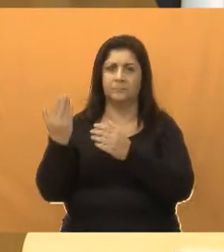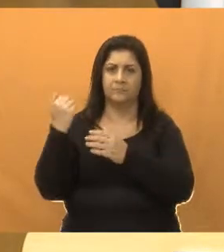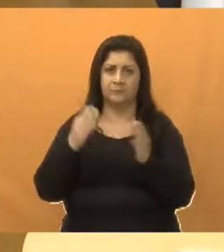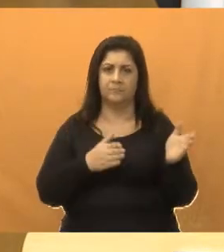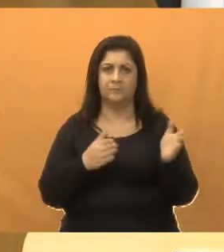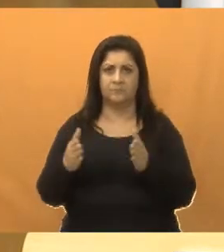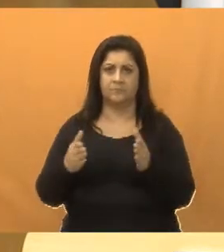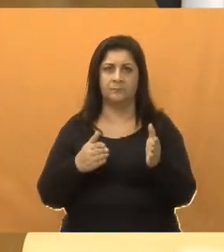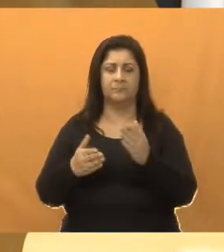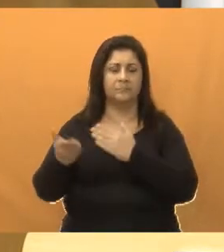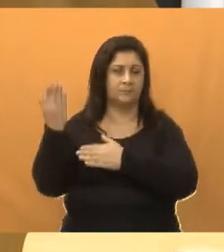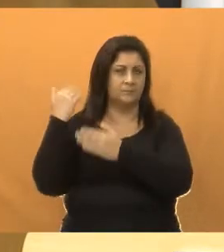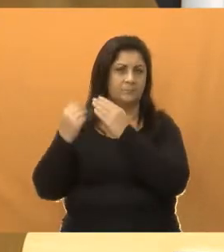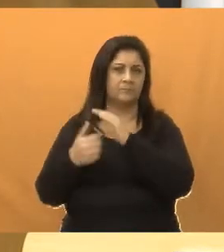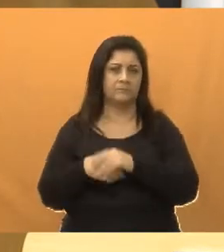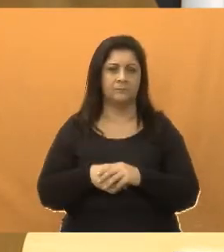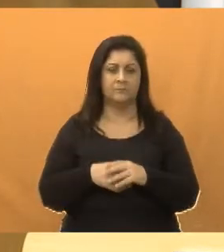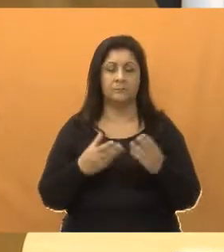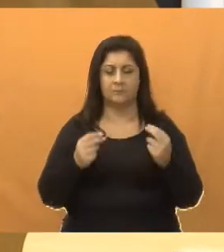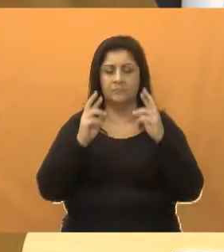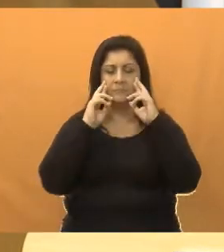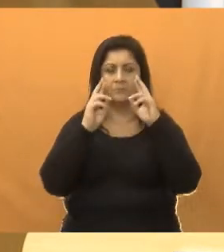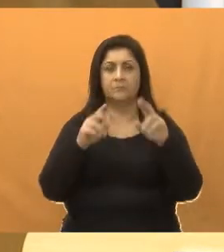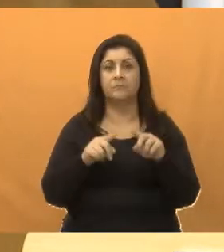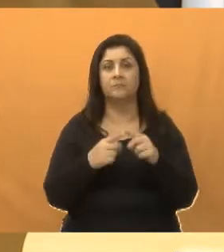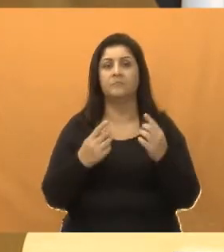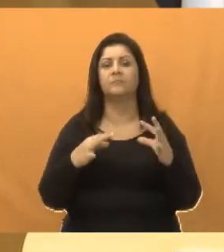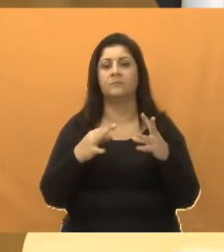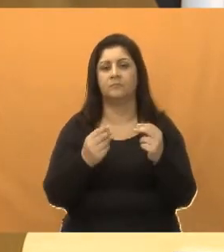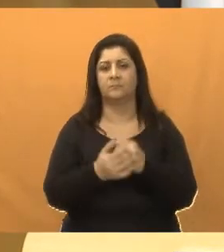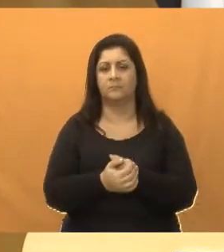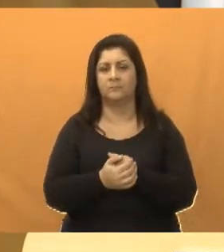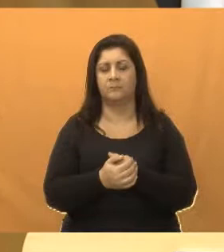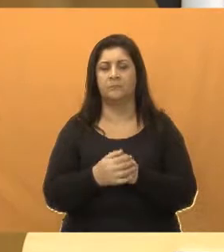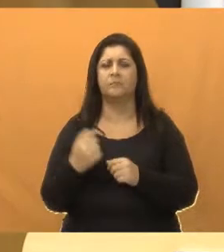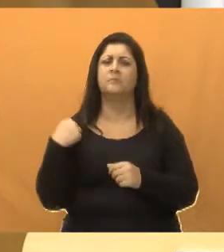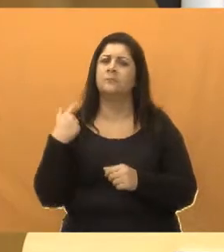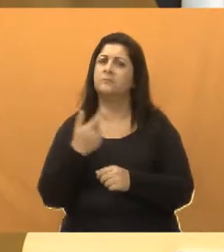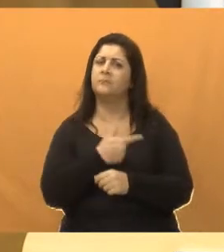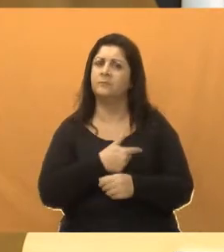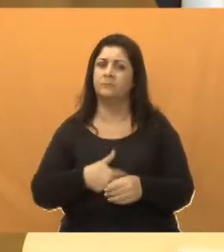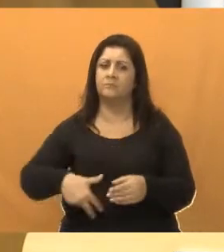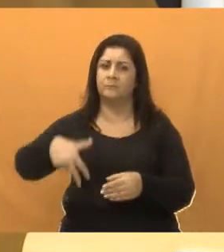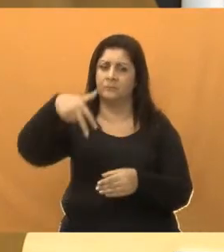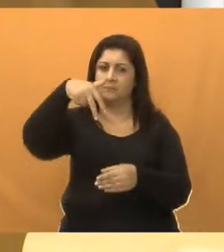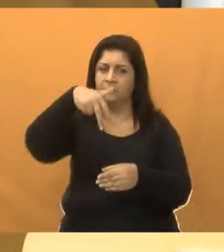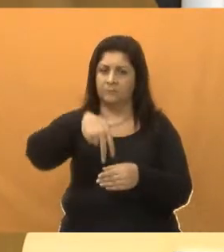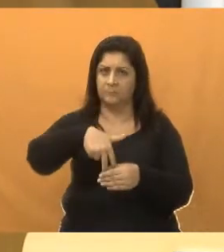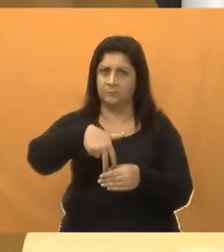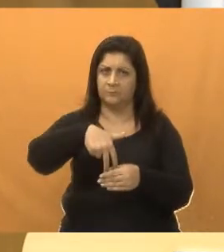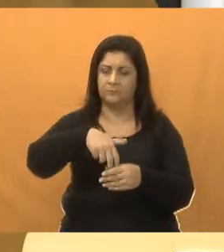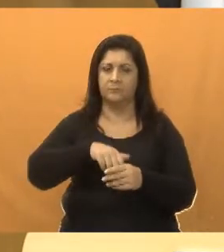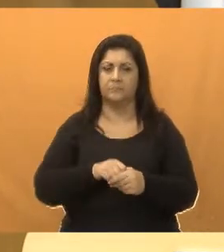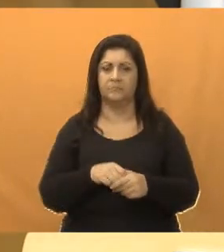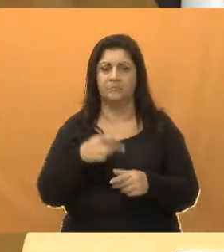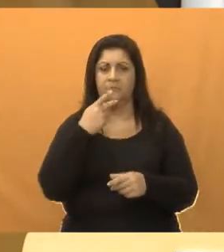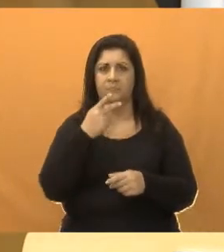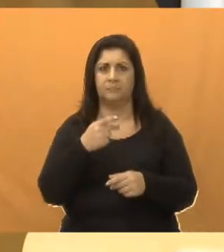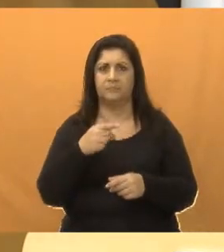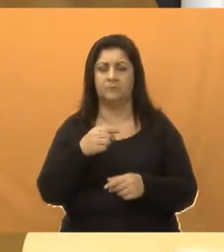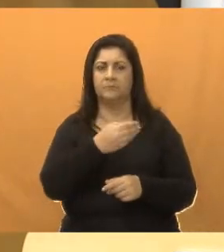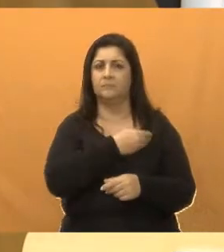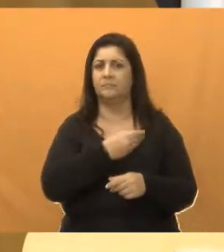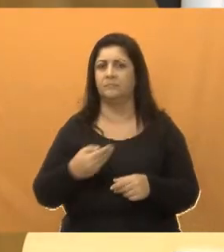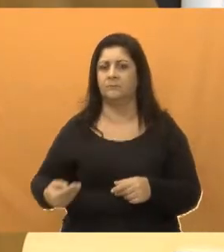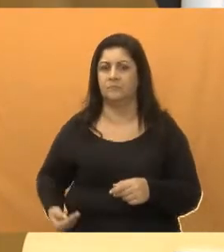isso. Mas aí digo a todos os vereadores também que quando a gente sobe aqui e fala, né, que esse governo não está